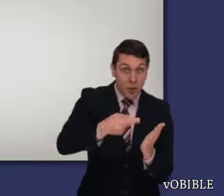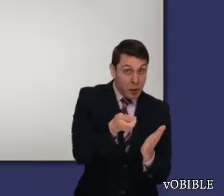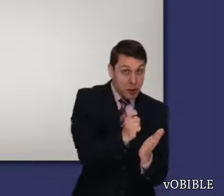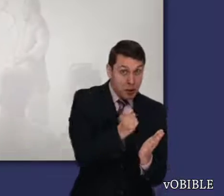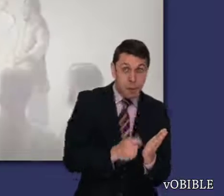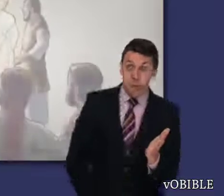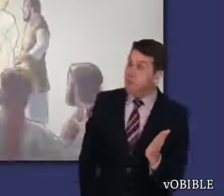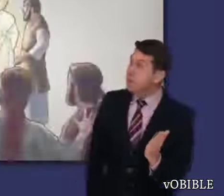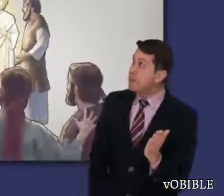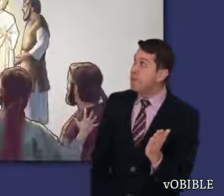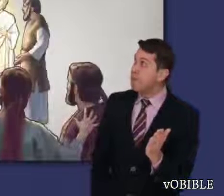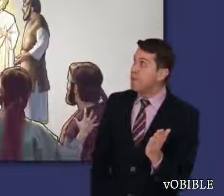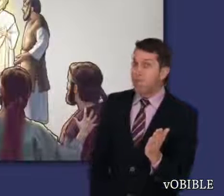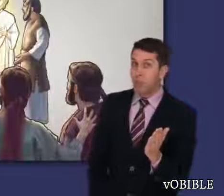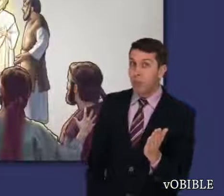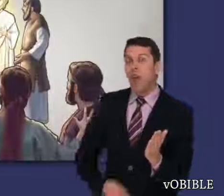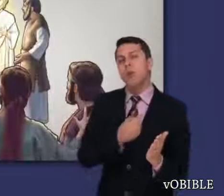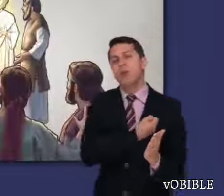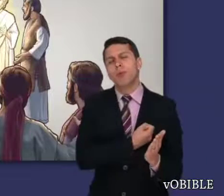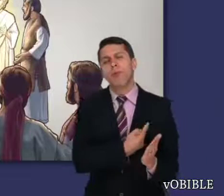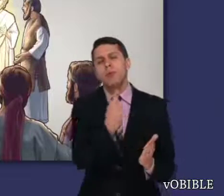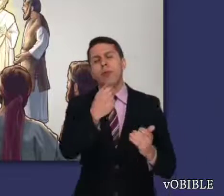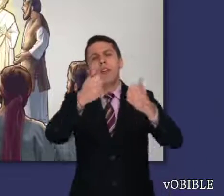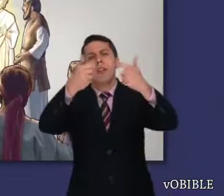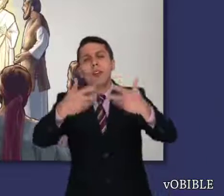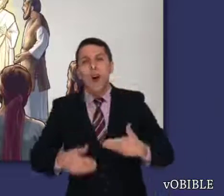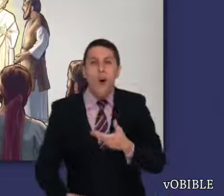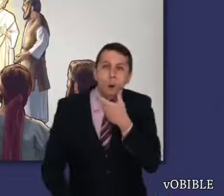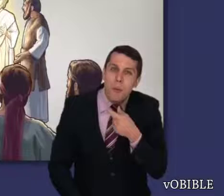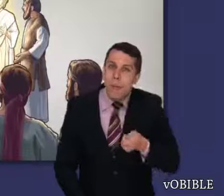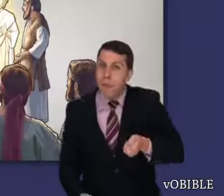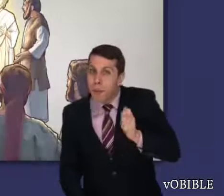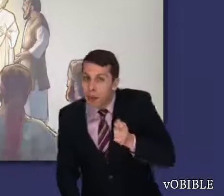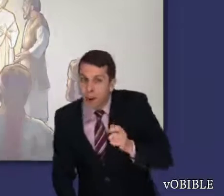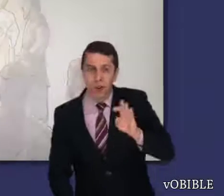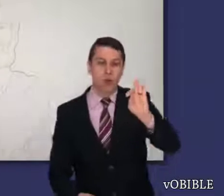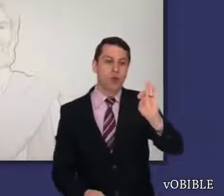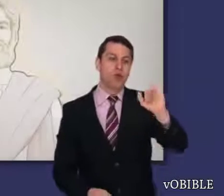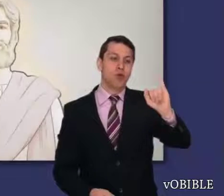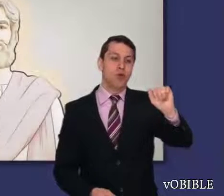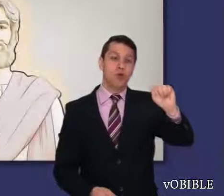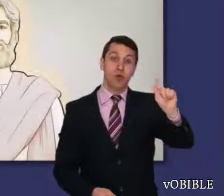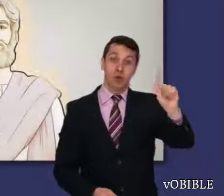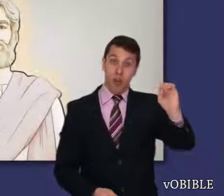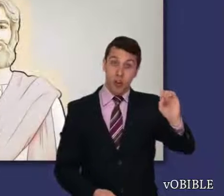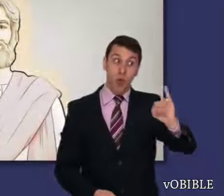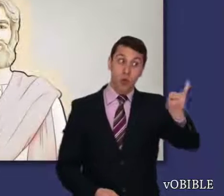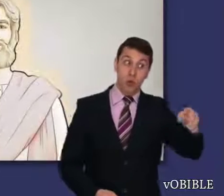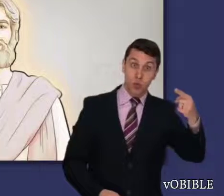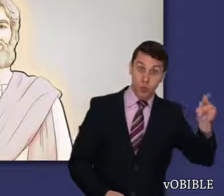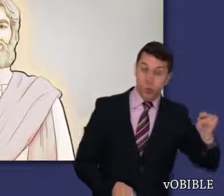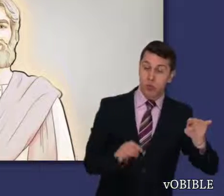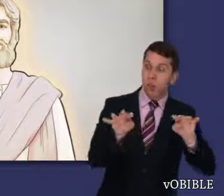O capítulo 1 fala da transfiguração que Pedro, Tiago e João tinham visto. Nessa visão, eles tiveram